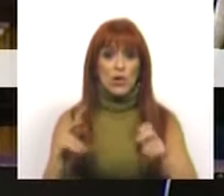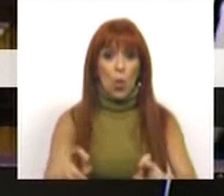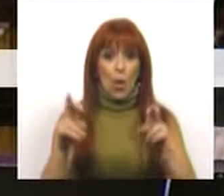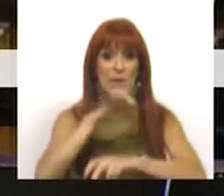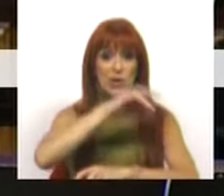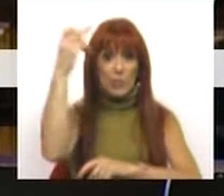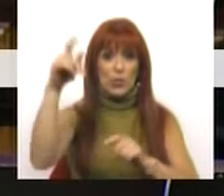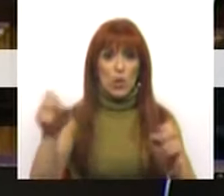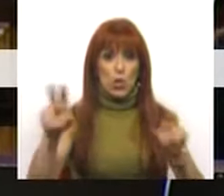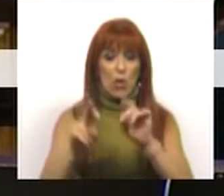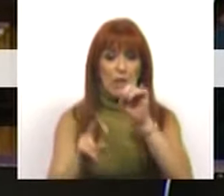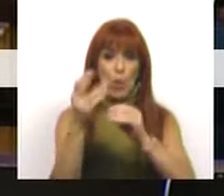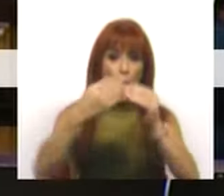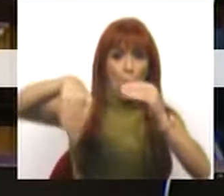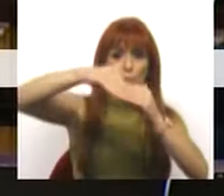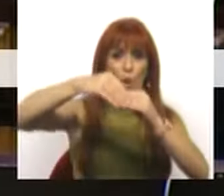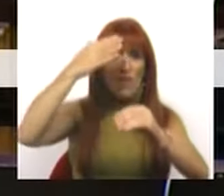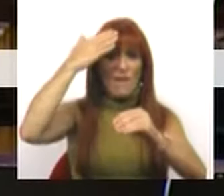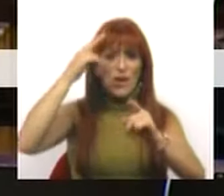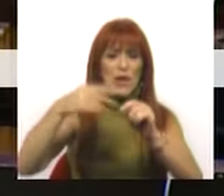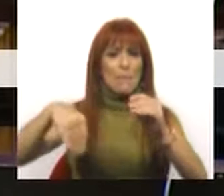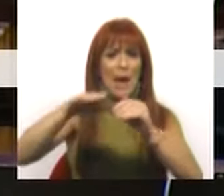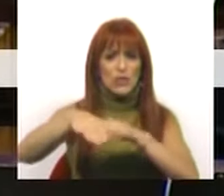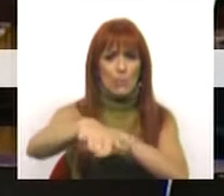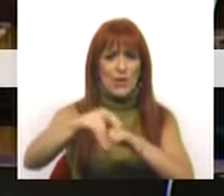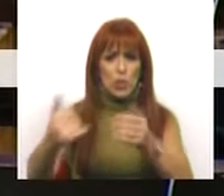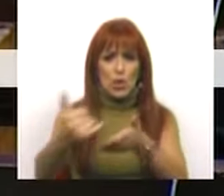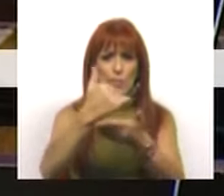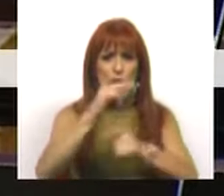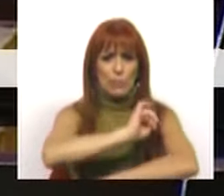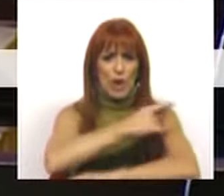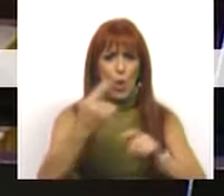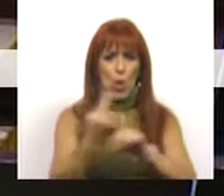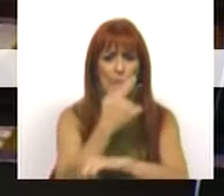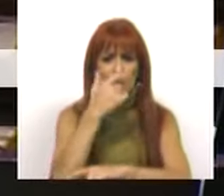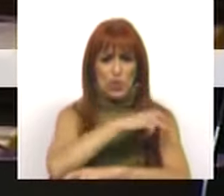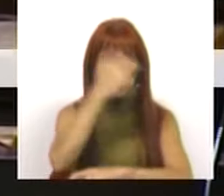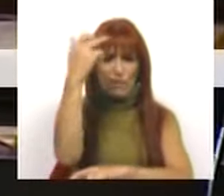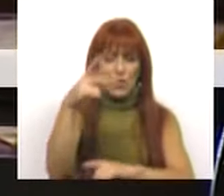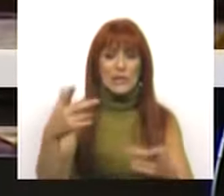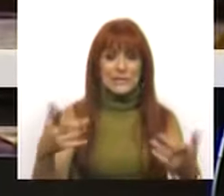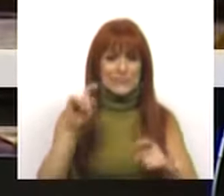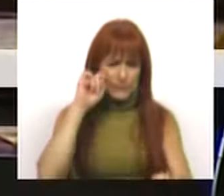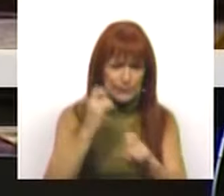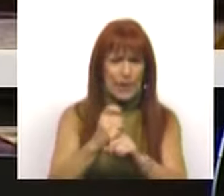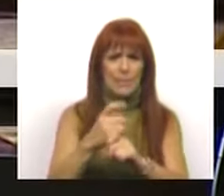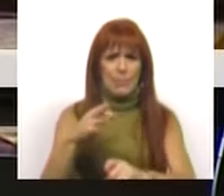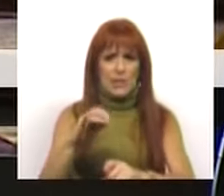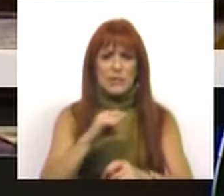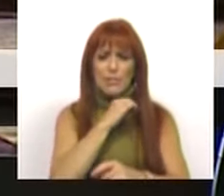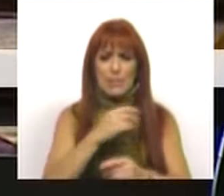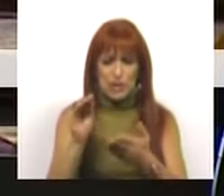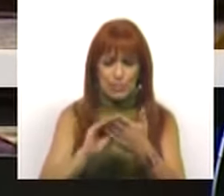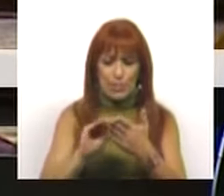aumento das pensões e o novo aumento extraordinário previstos dão mais um passo na recuperação do poder de compra dos reformados. Foi a persistência do PCP que